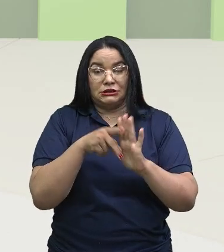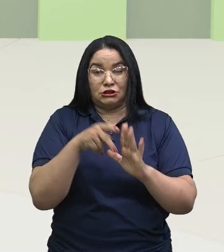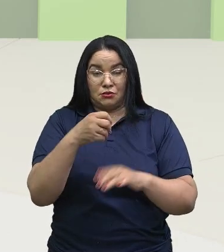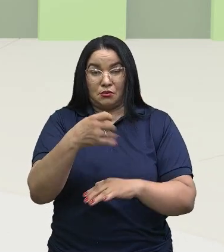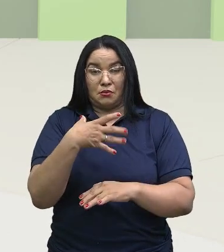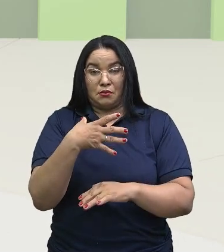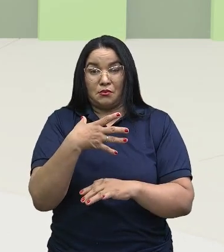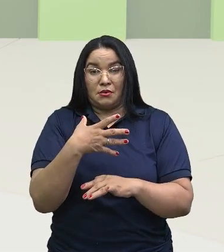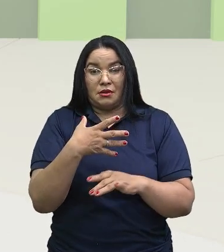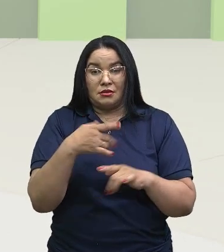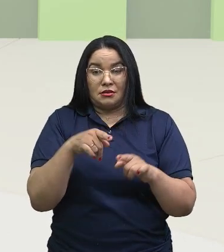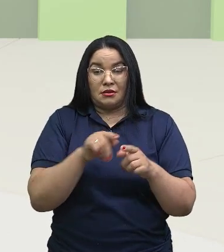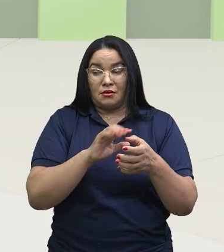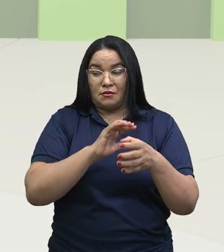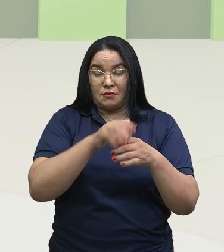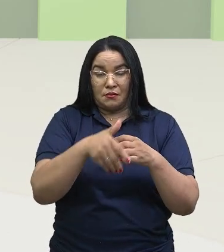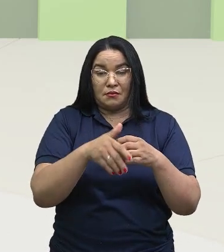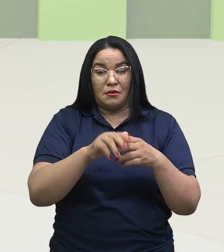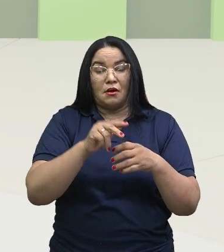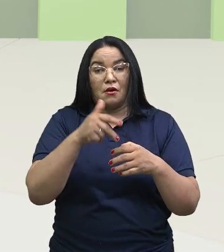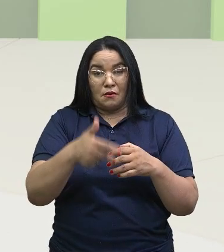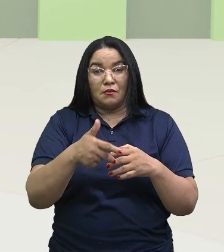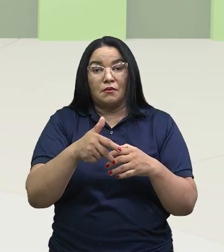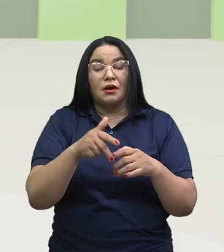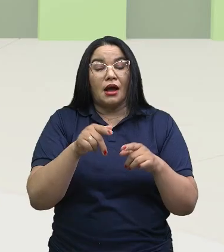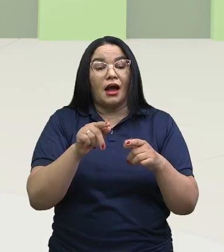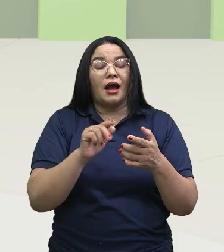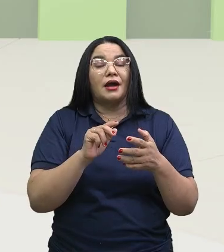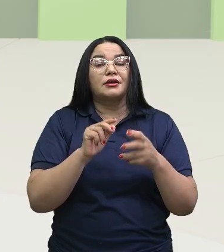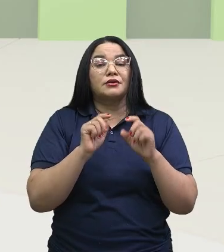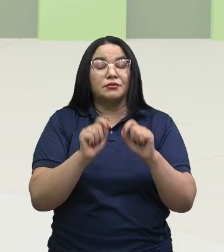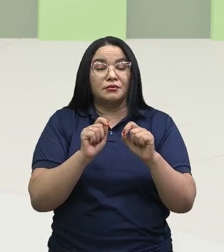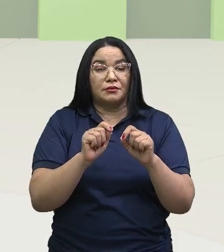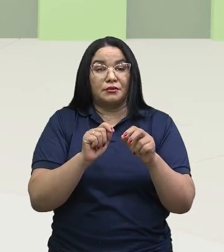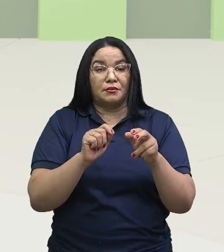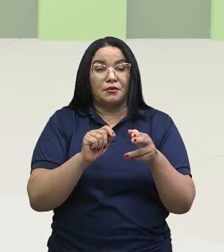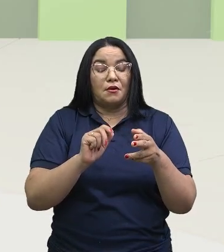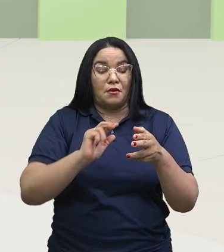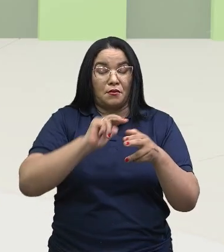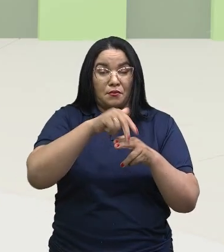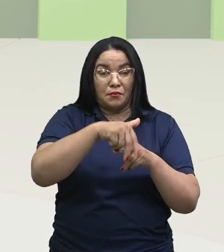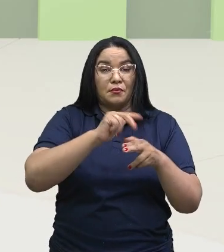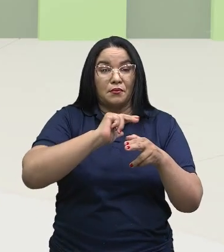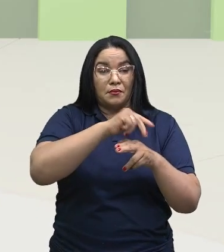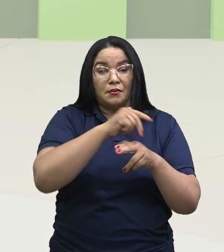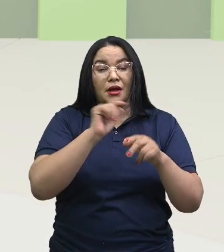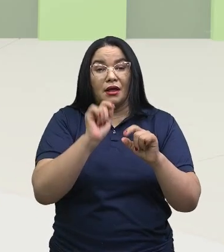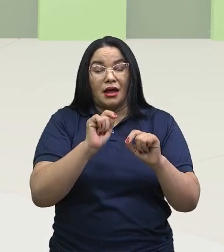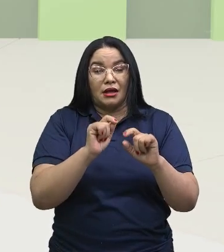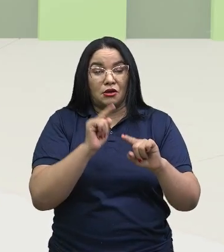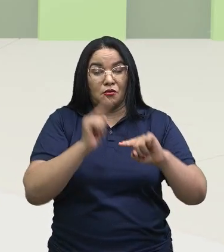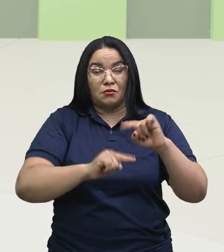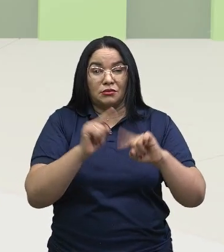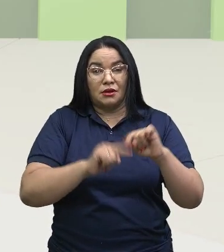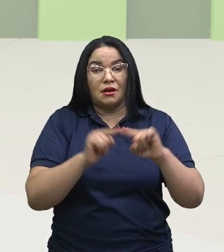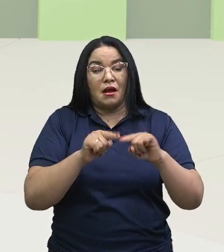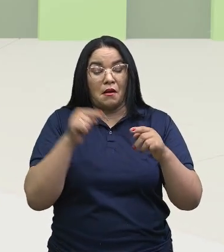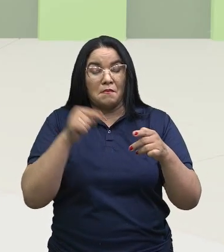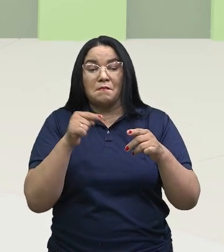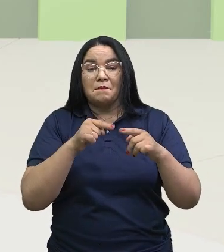radioterapia abandonado num terreno, ele foi encontrado, e esse aparelho, o que